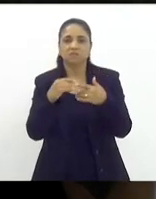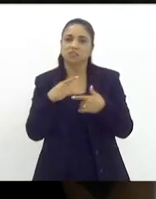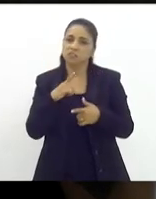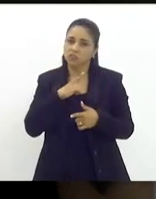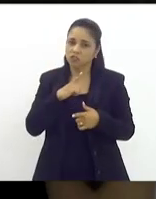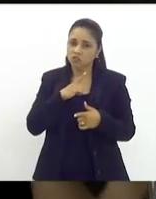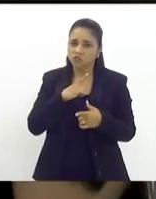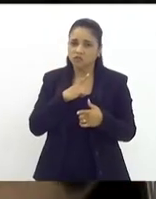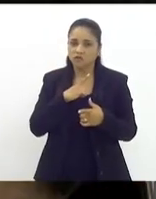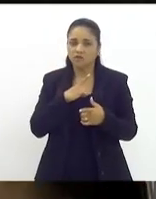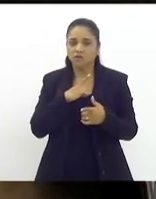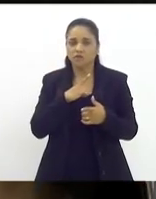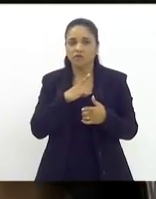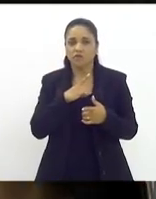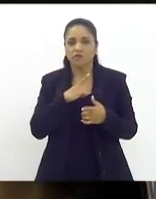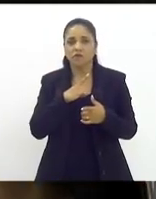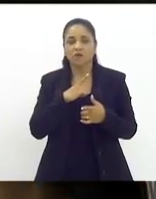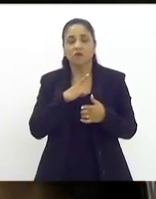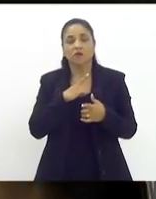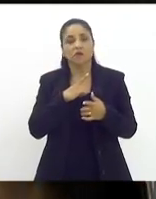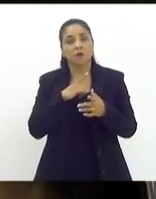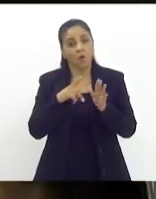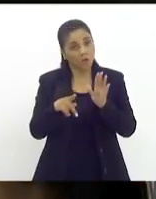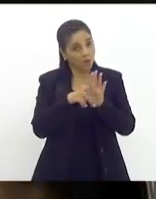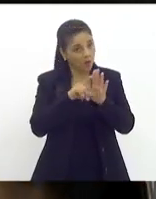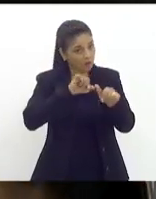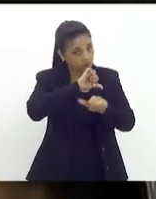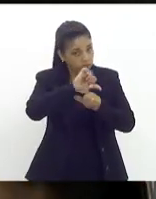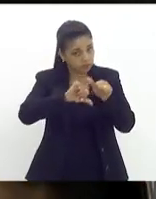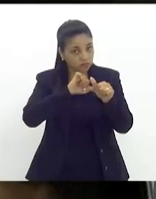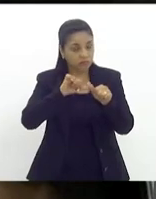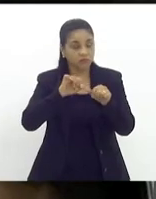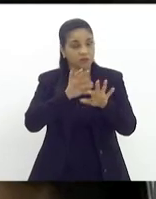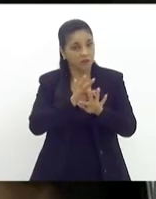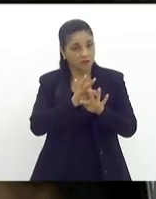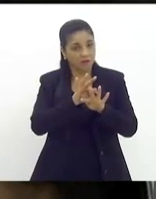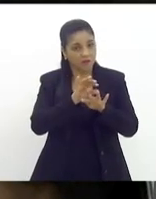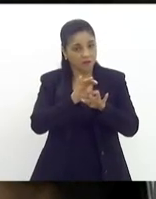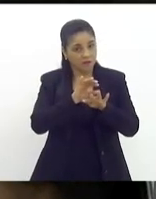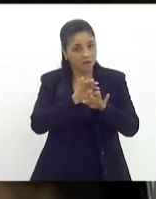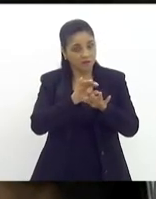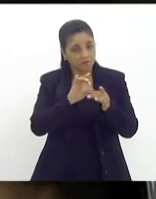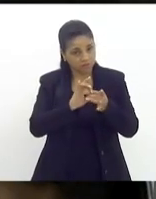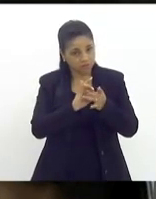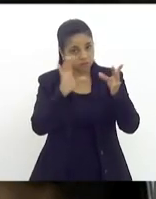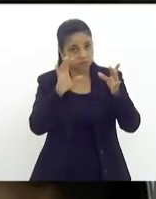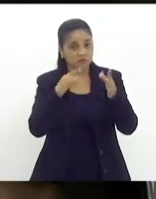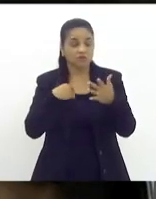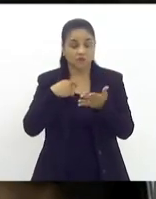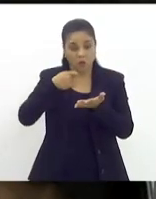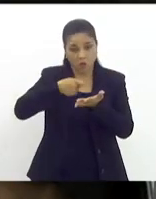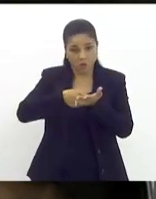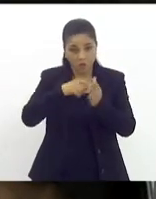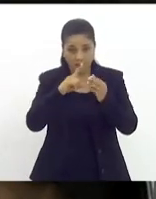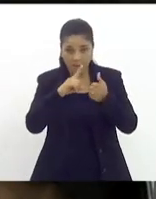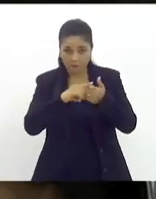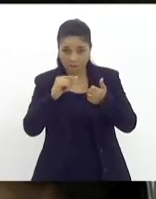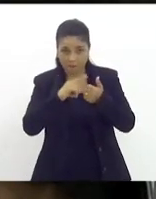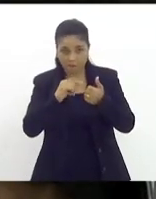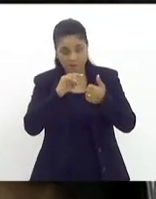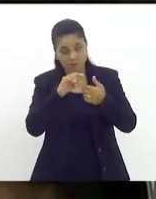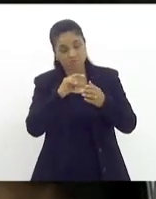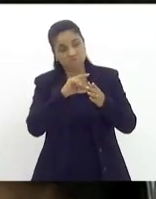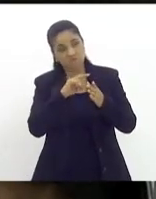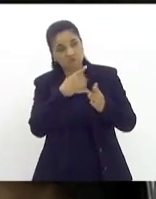algum. Transformando autorizativo com emenda, se tiver alguma cláusula obrigatória para o governo fazer